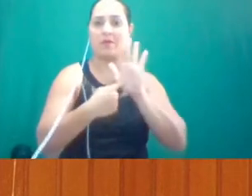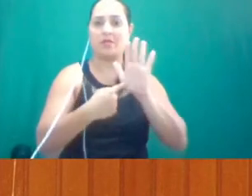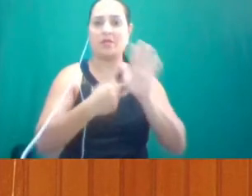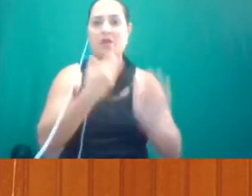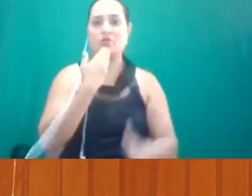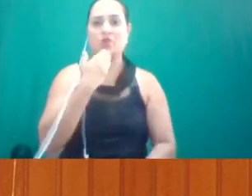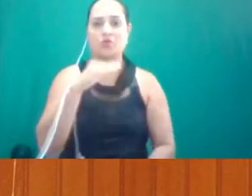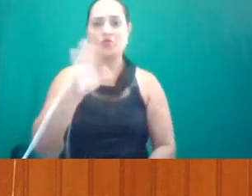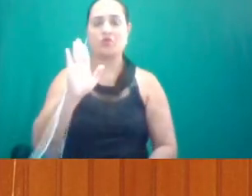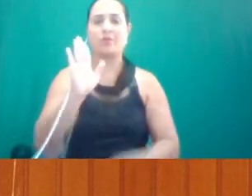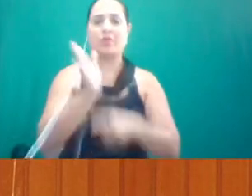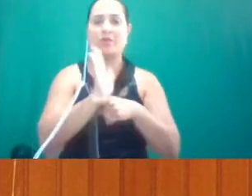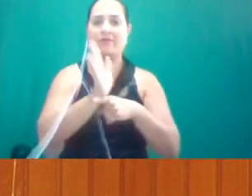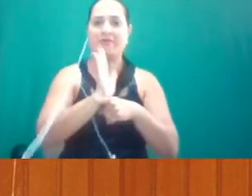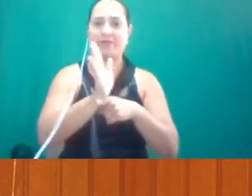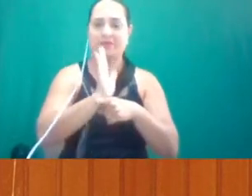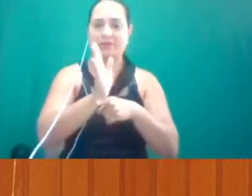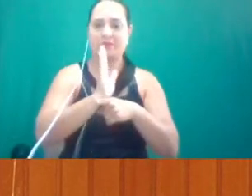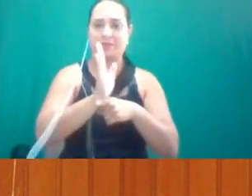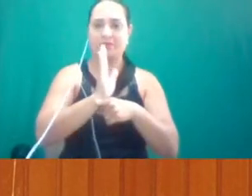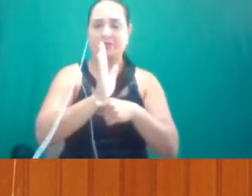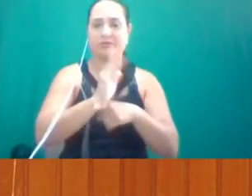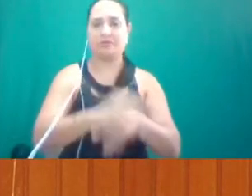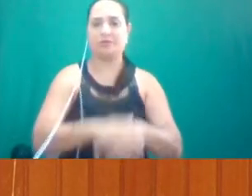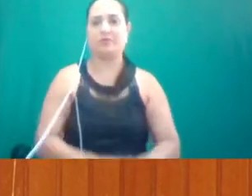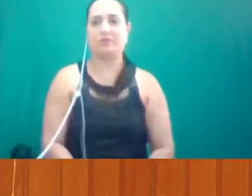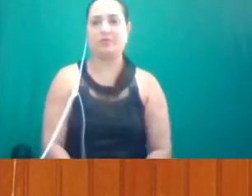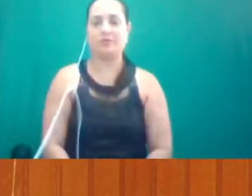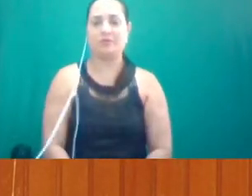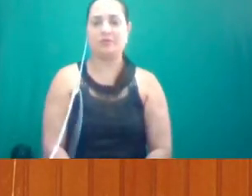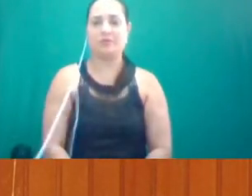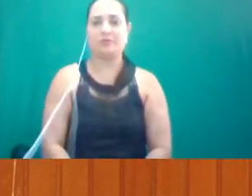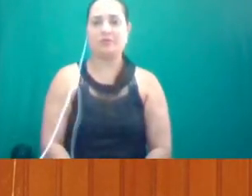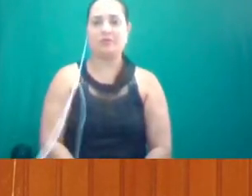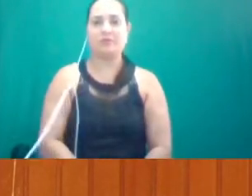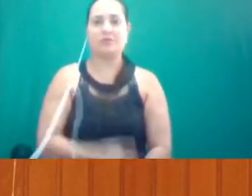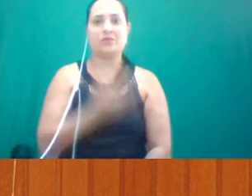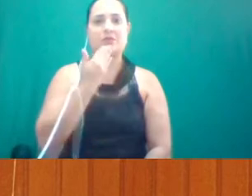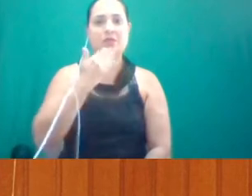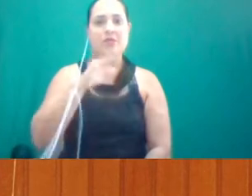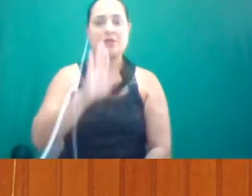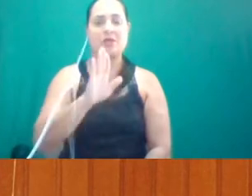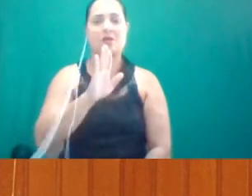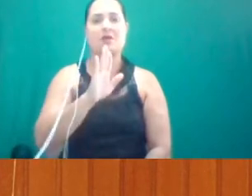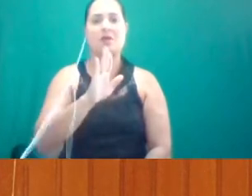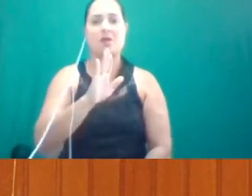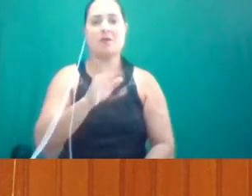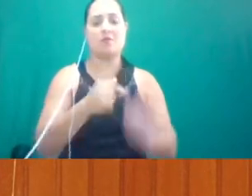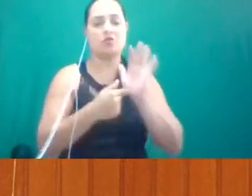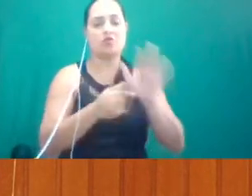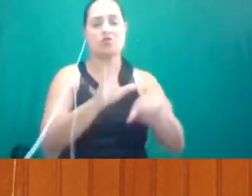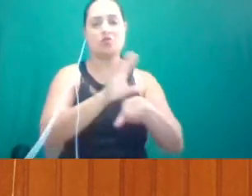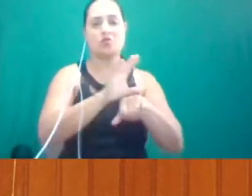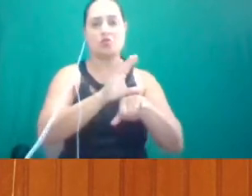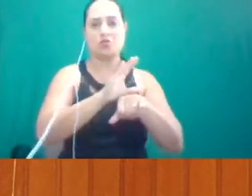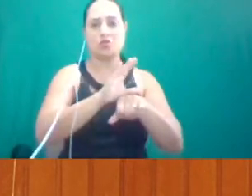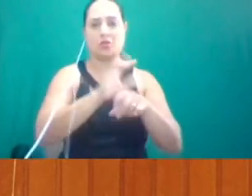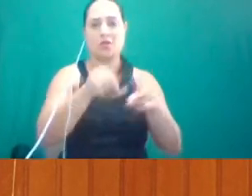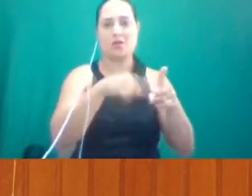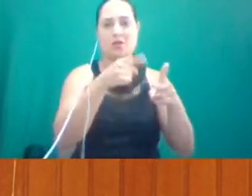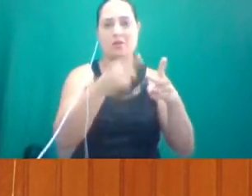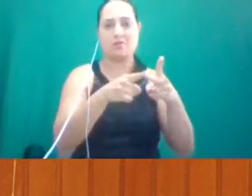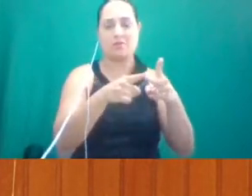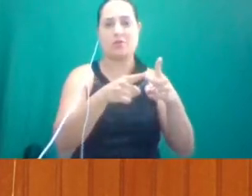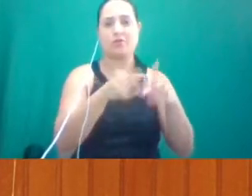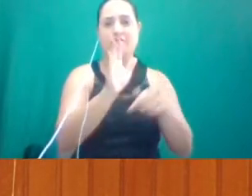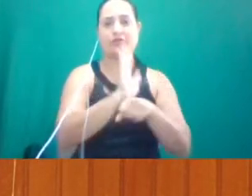em Ciências Biológicas, Isabela Lemos Gomes. Licenciatura em Computação,